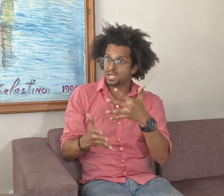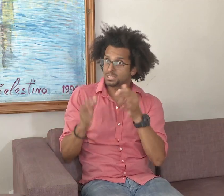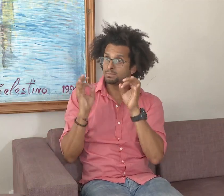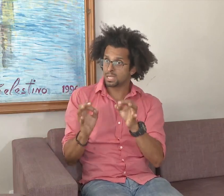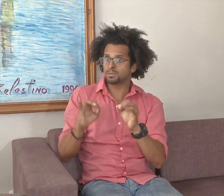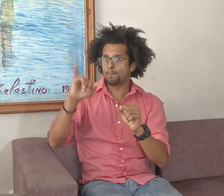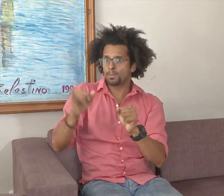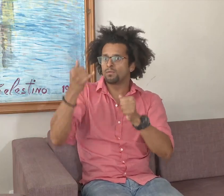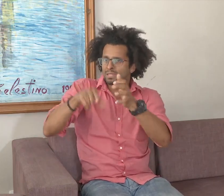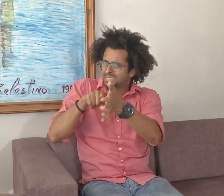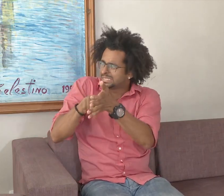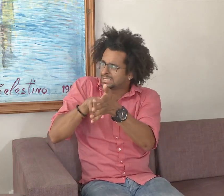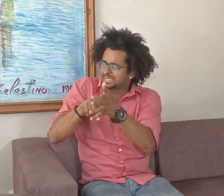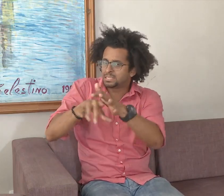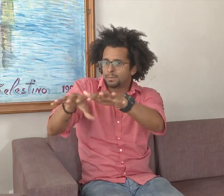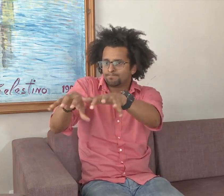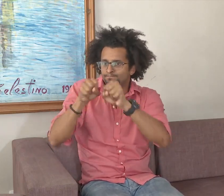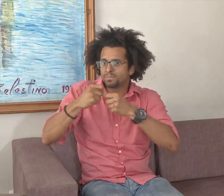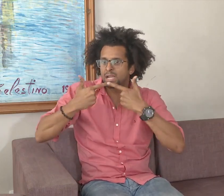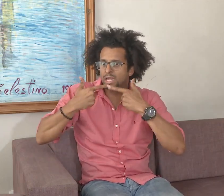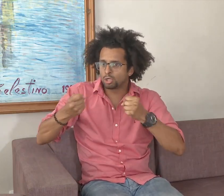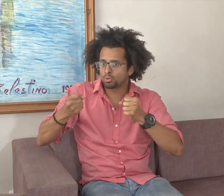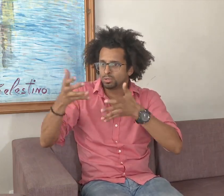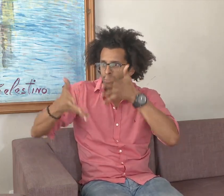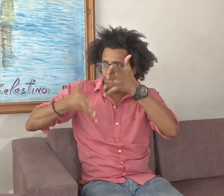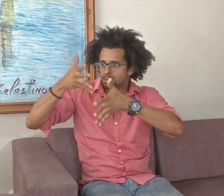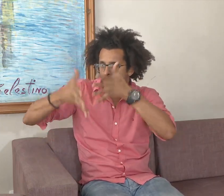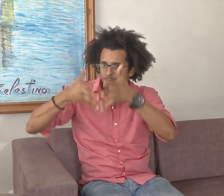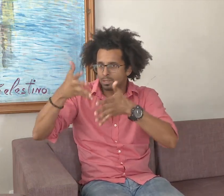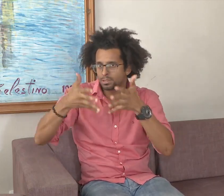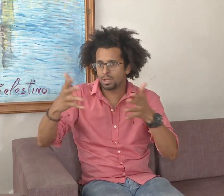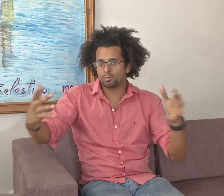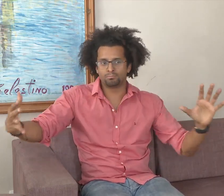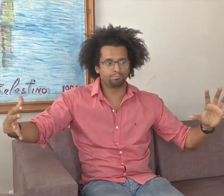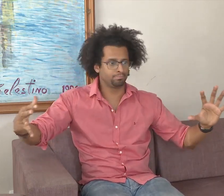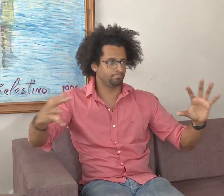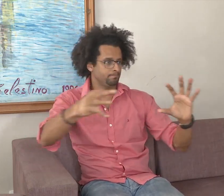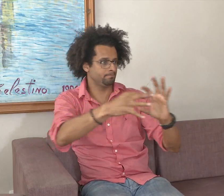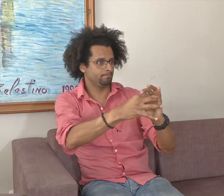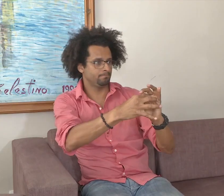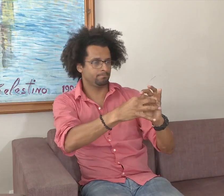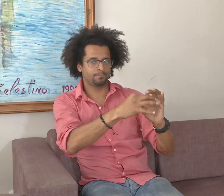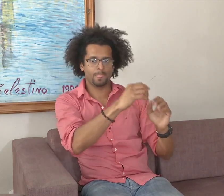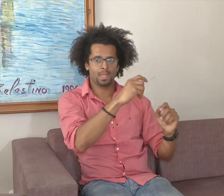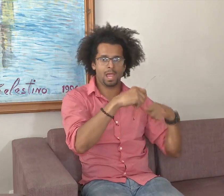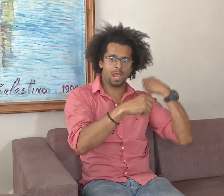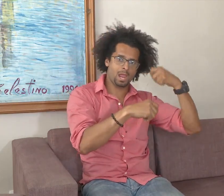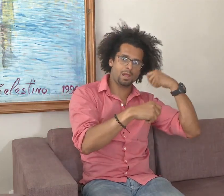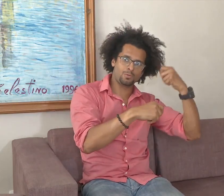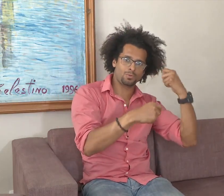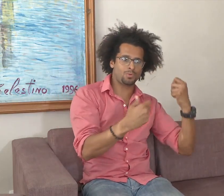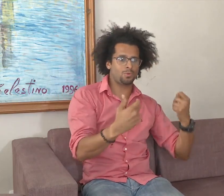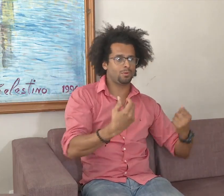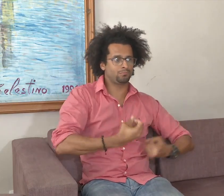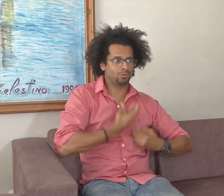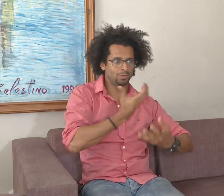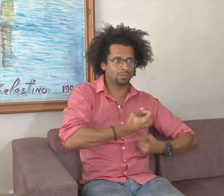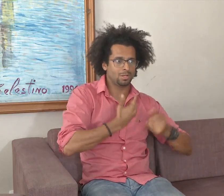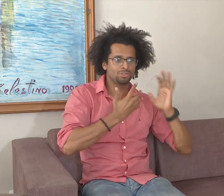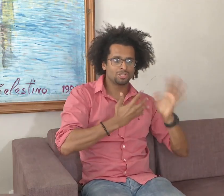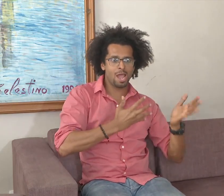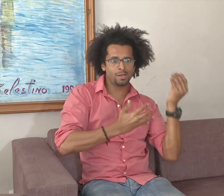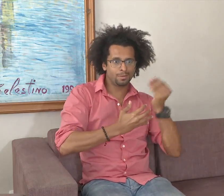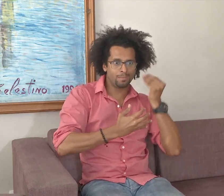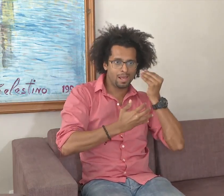língua, na Letras Libras, para aproveitar e estudar essa língua, a linguística da Libras. Então, isso também me ajudou no meu trabalho como